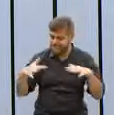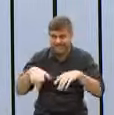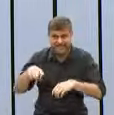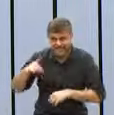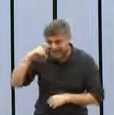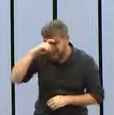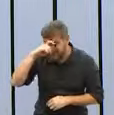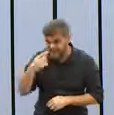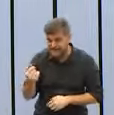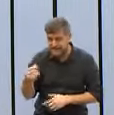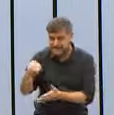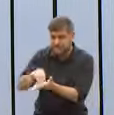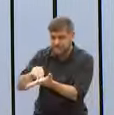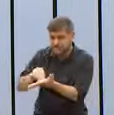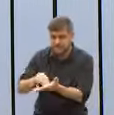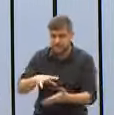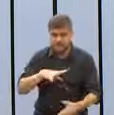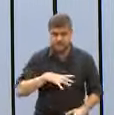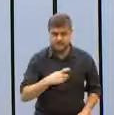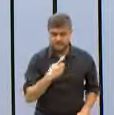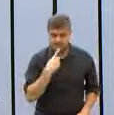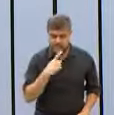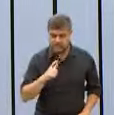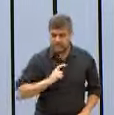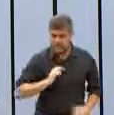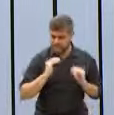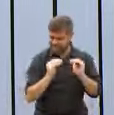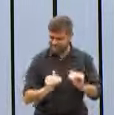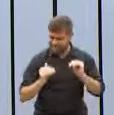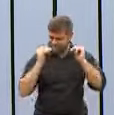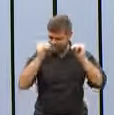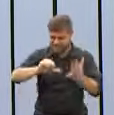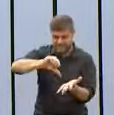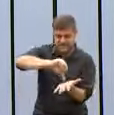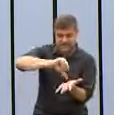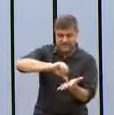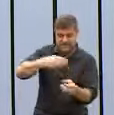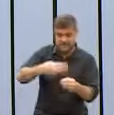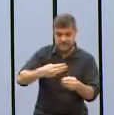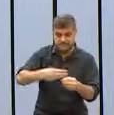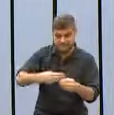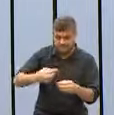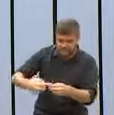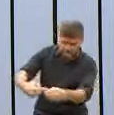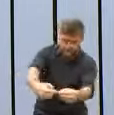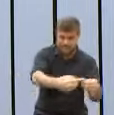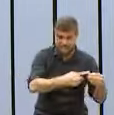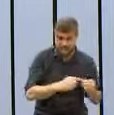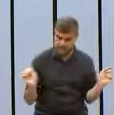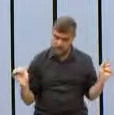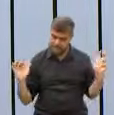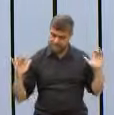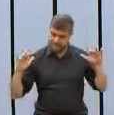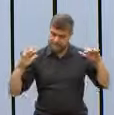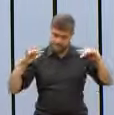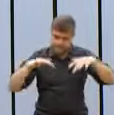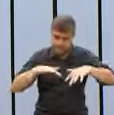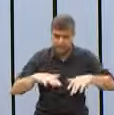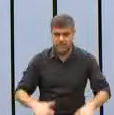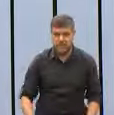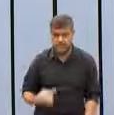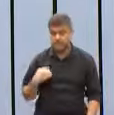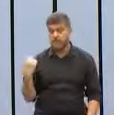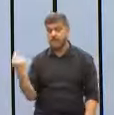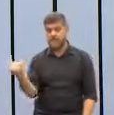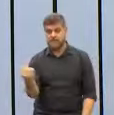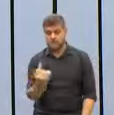dificuldade financeira. Então Campinas tem, por a sua pujança, ser a região sede de uma região metropolitana, acaba atraindo isso. E para